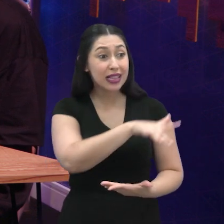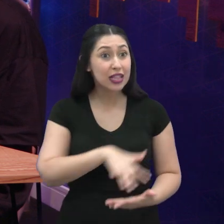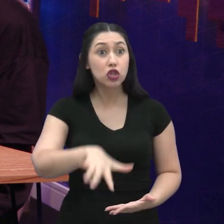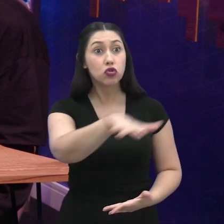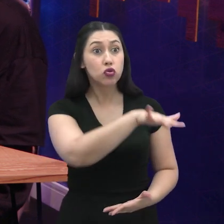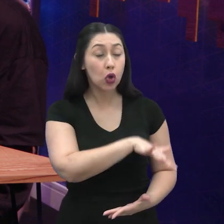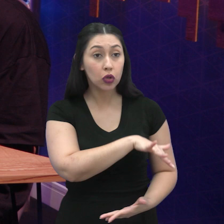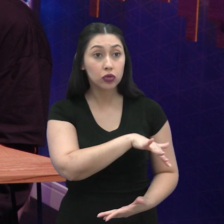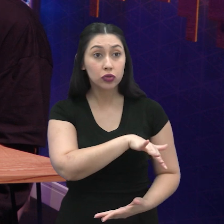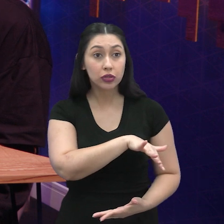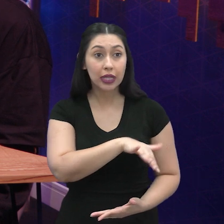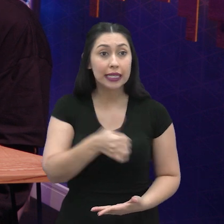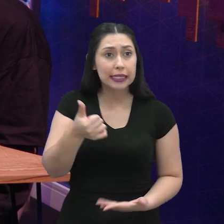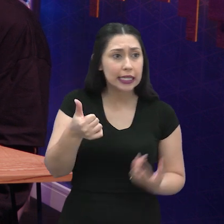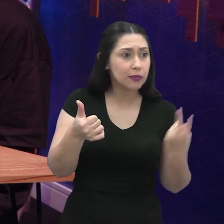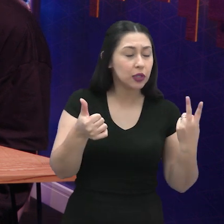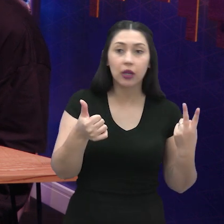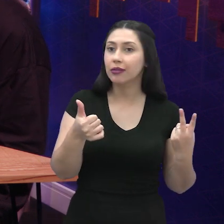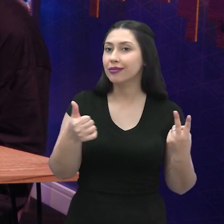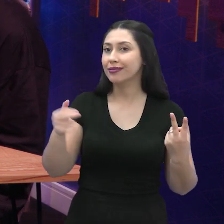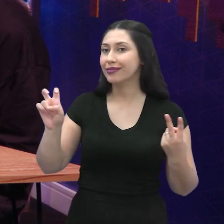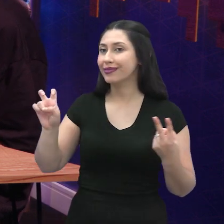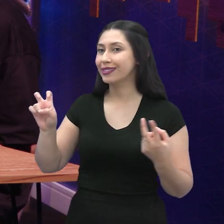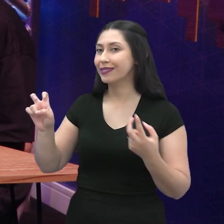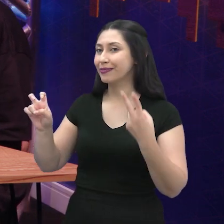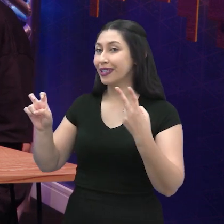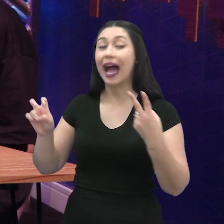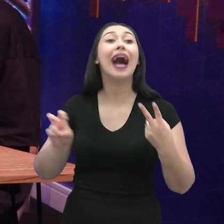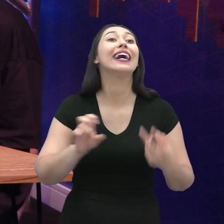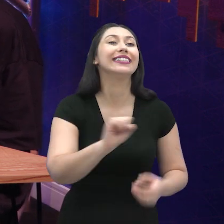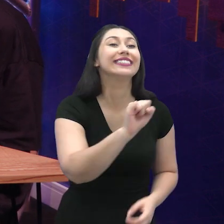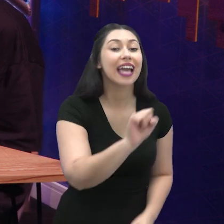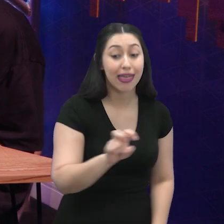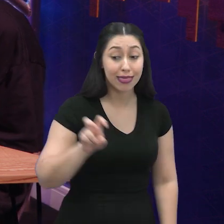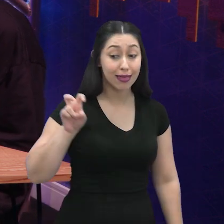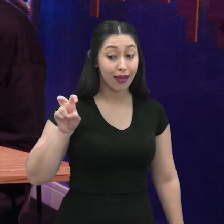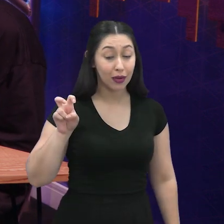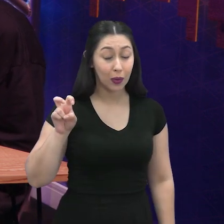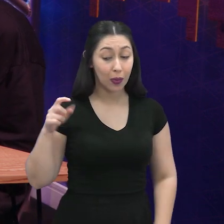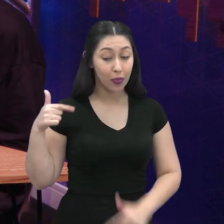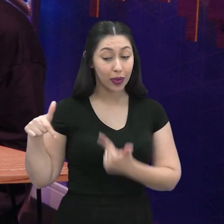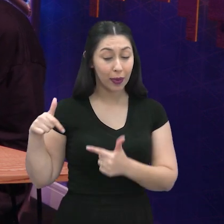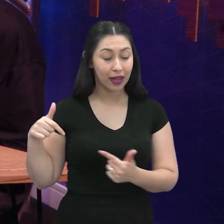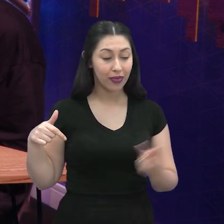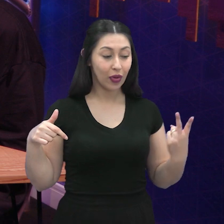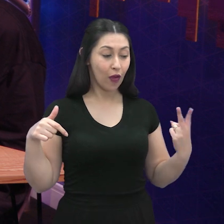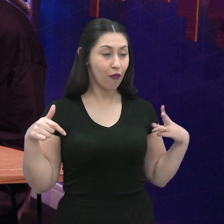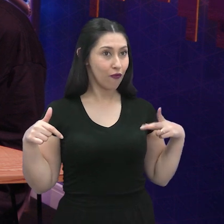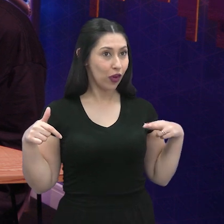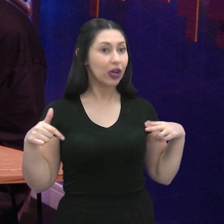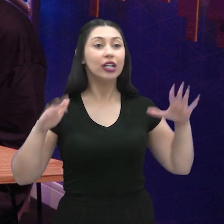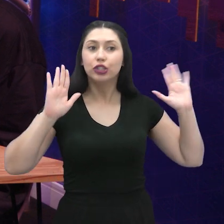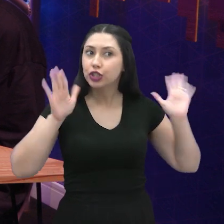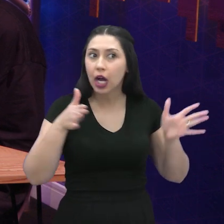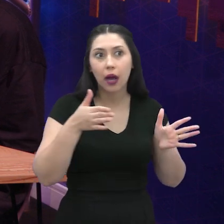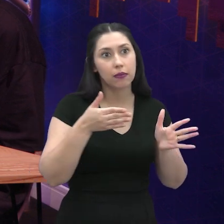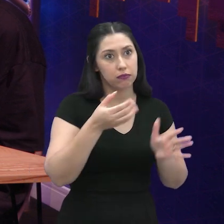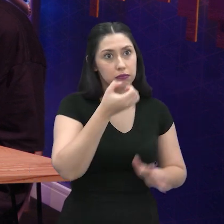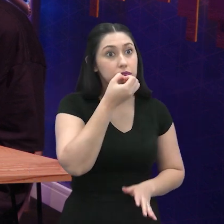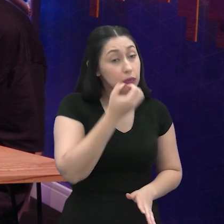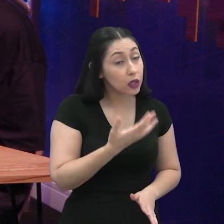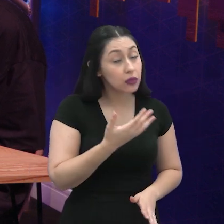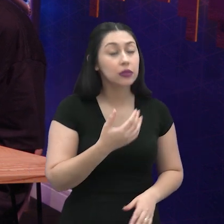escala 6x2, já vai ser uma conquista para 5x2, exatamente, perdão. Já vai ser uma mudança